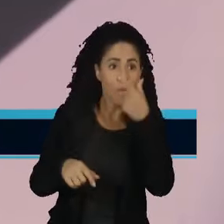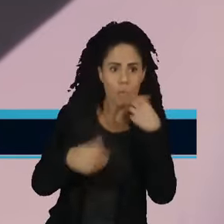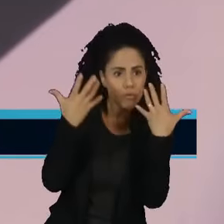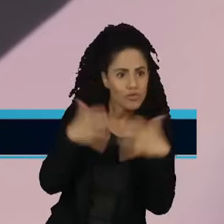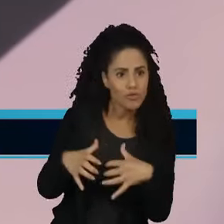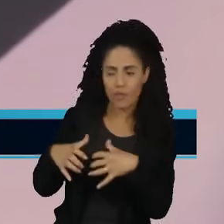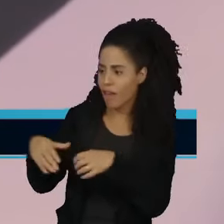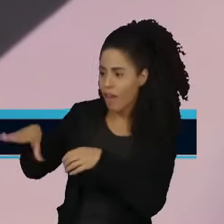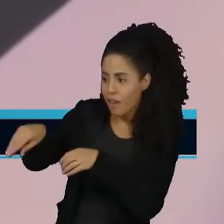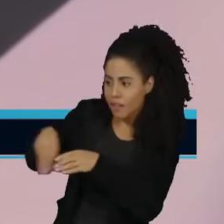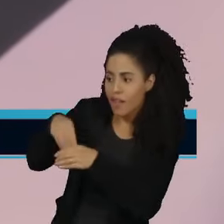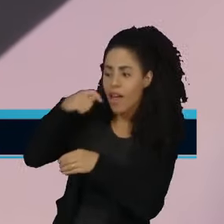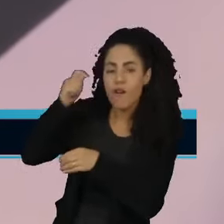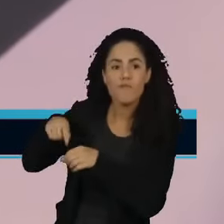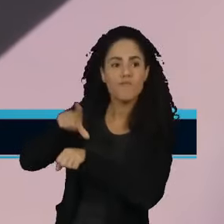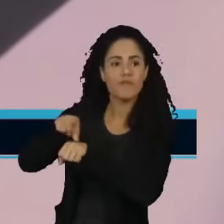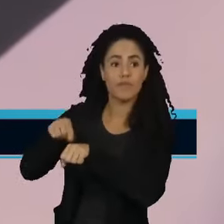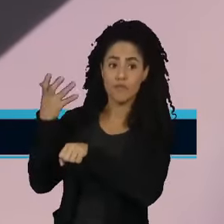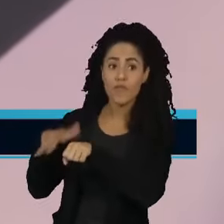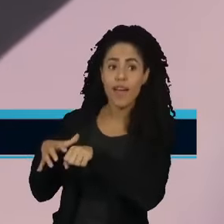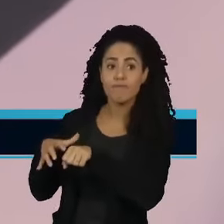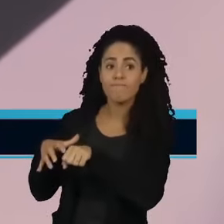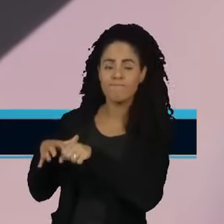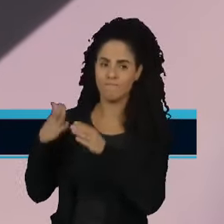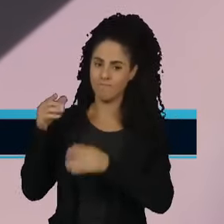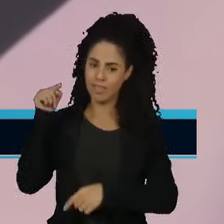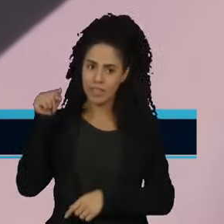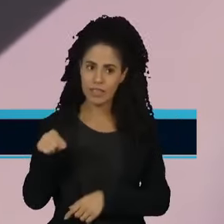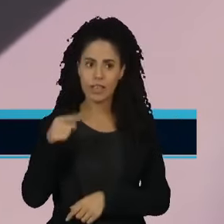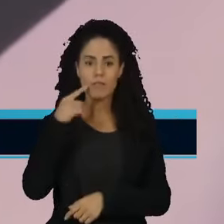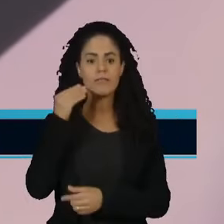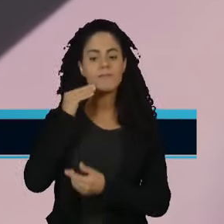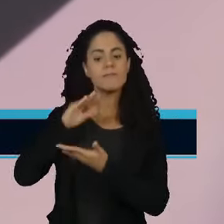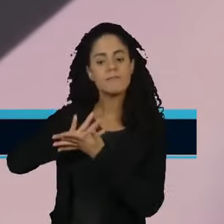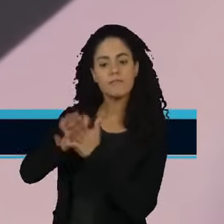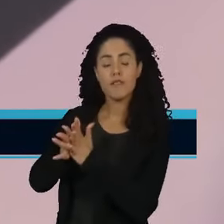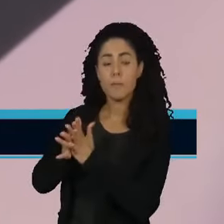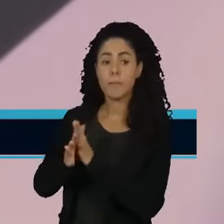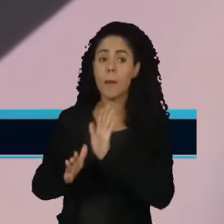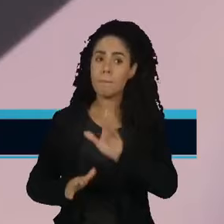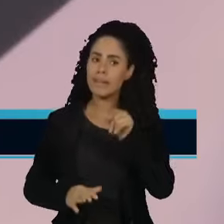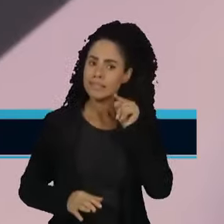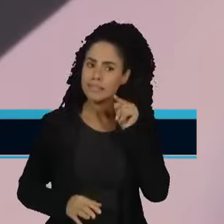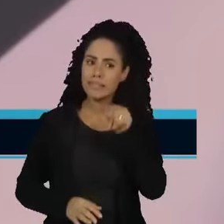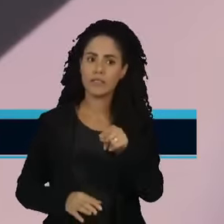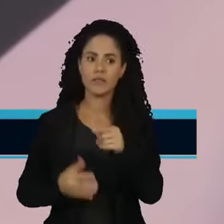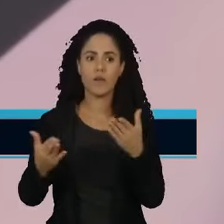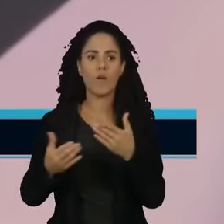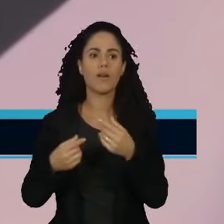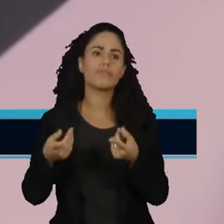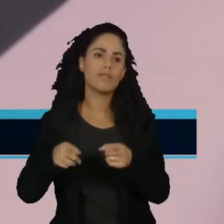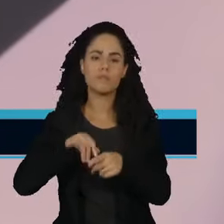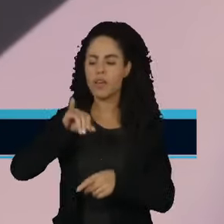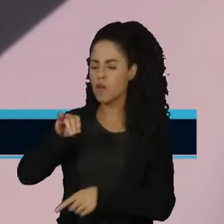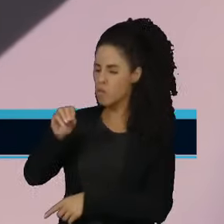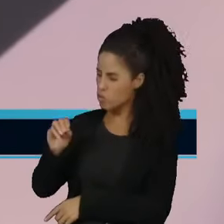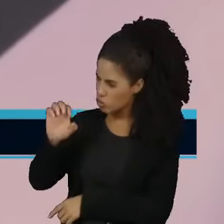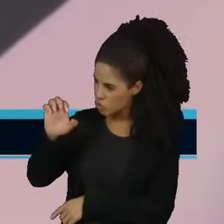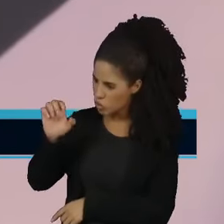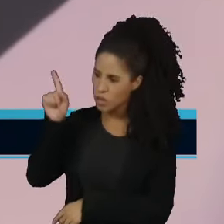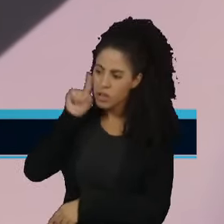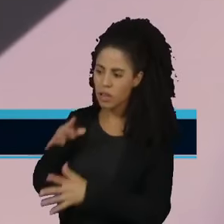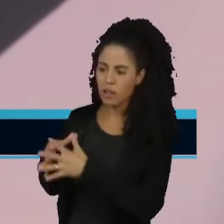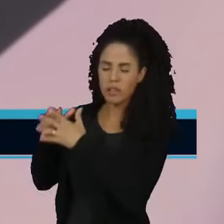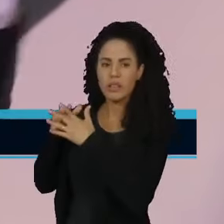aceitar ele não podia aceitar Então mas eu acho que essa coisa do do do biden ele deve ter conversado com a equipe do